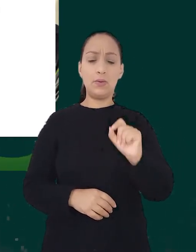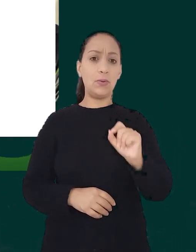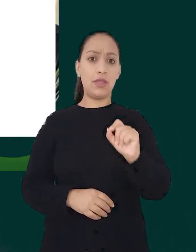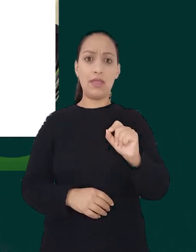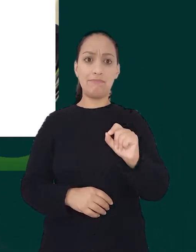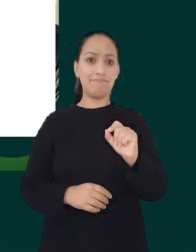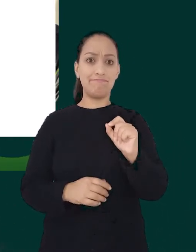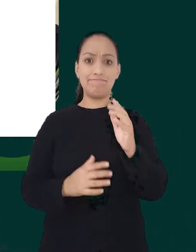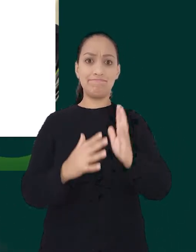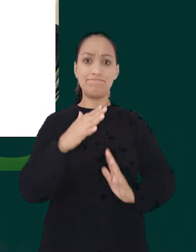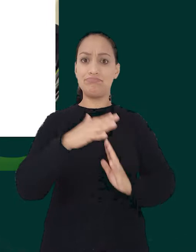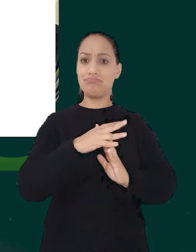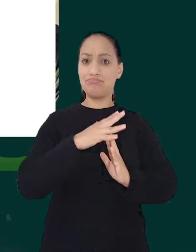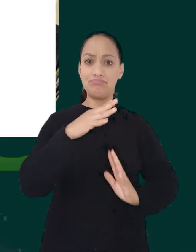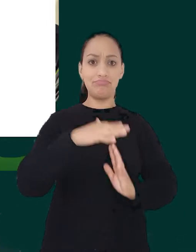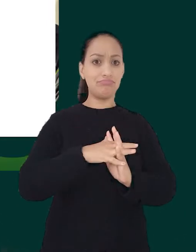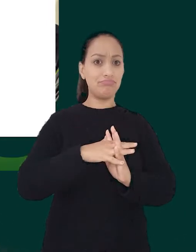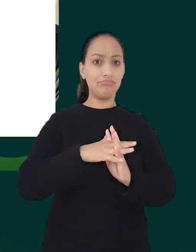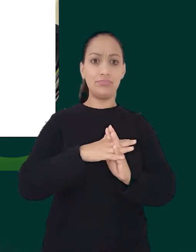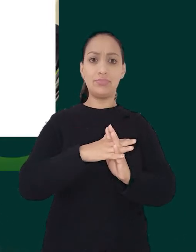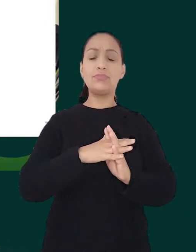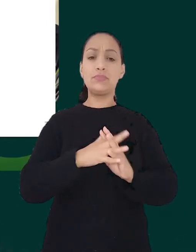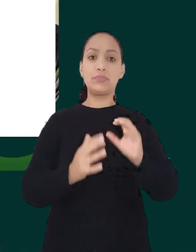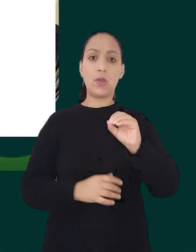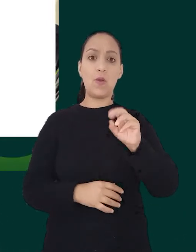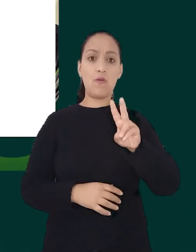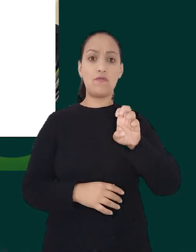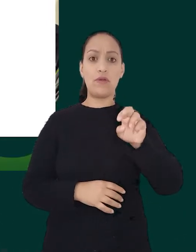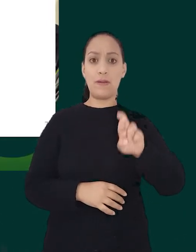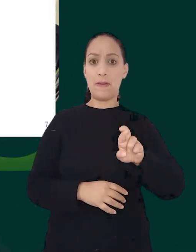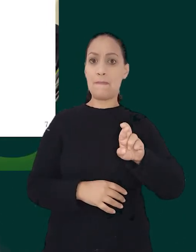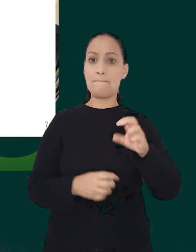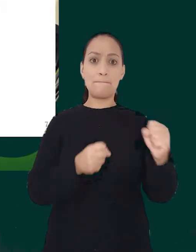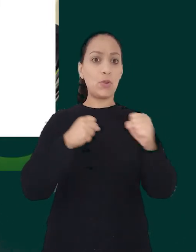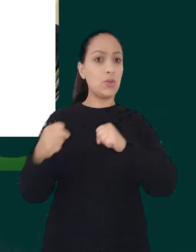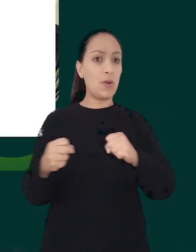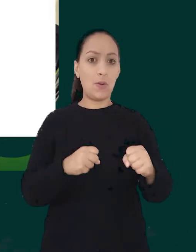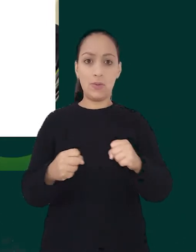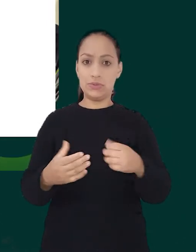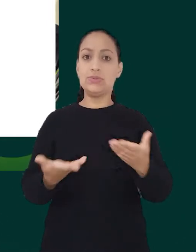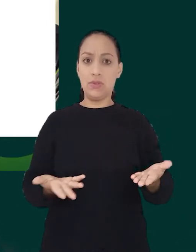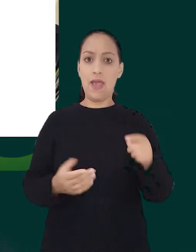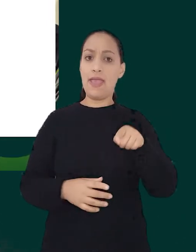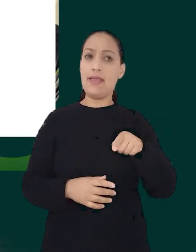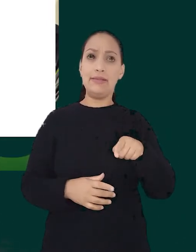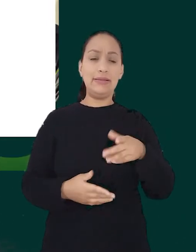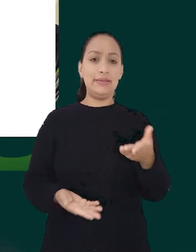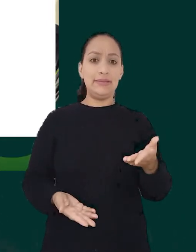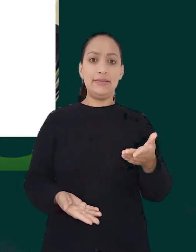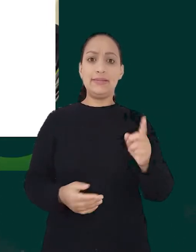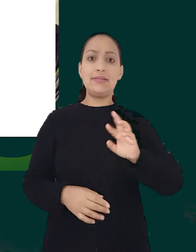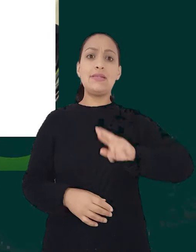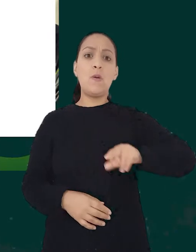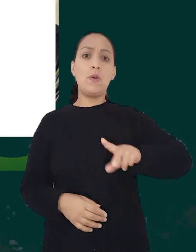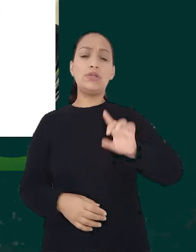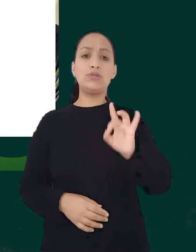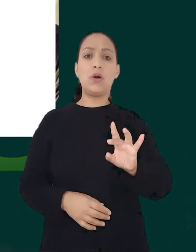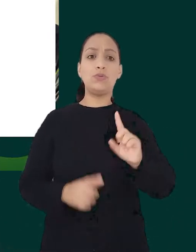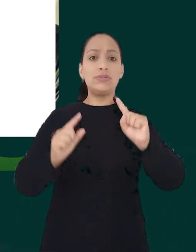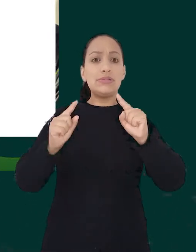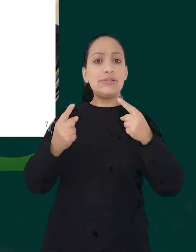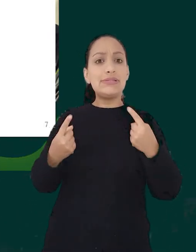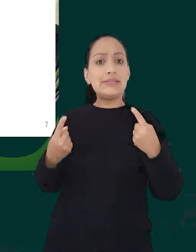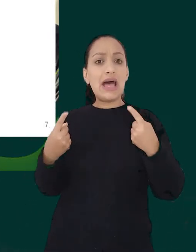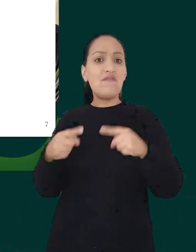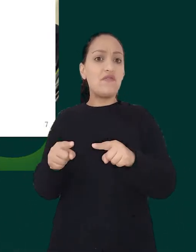é overpower, tá? Então, nesse caso, ele não não é mais um desafio,